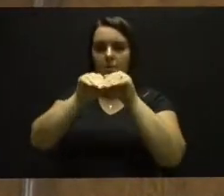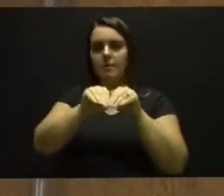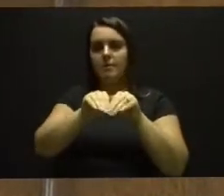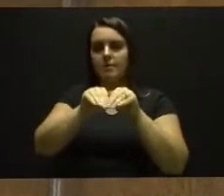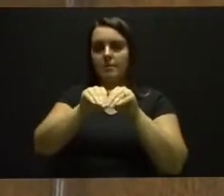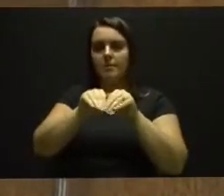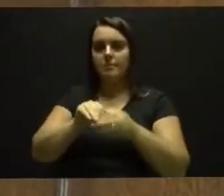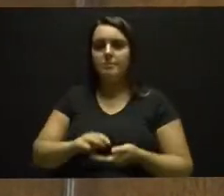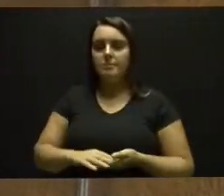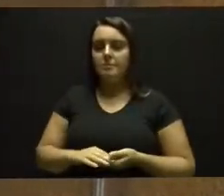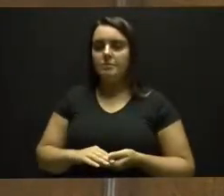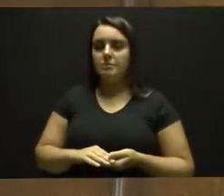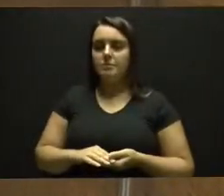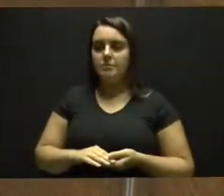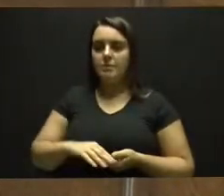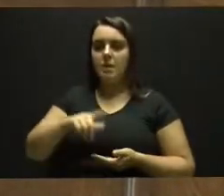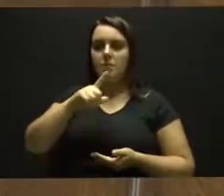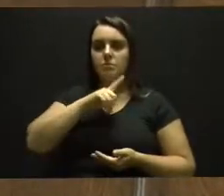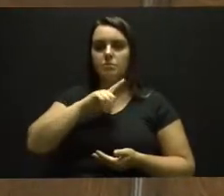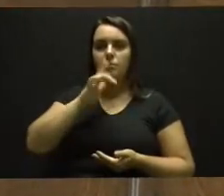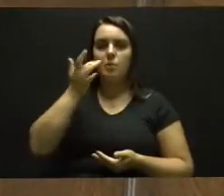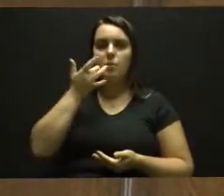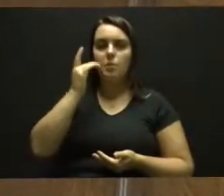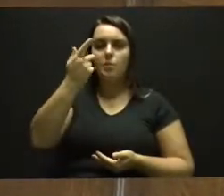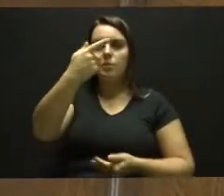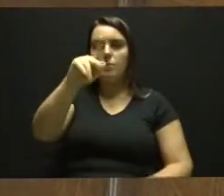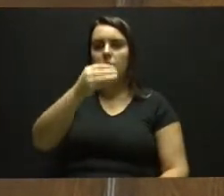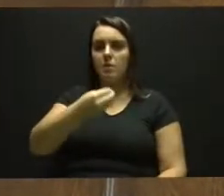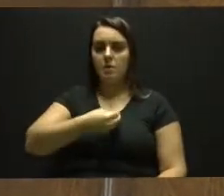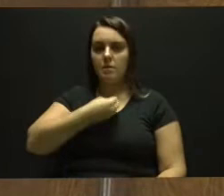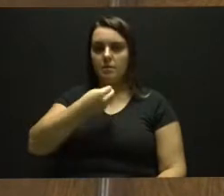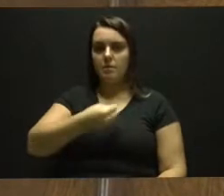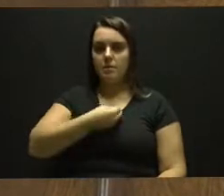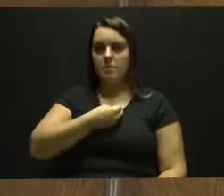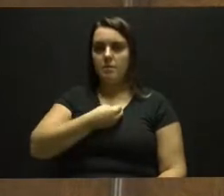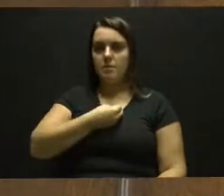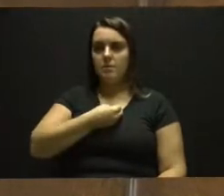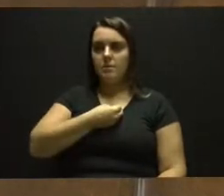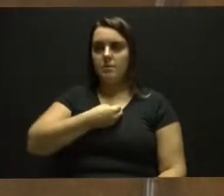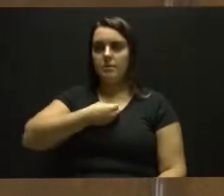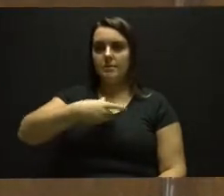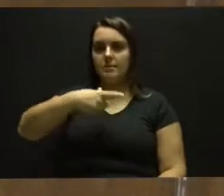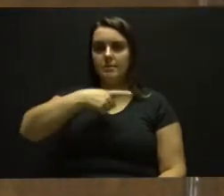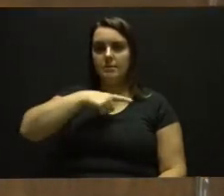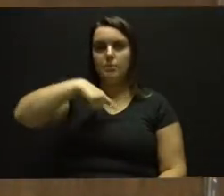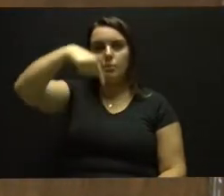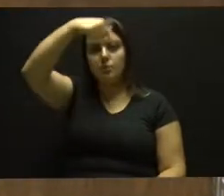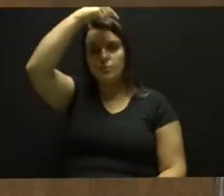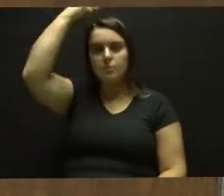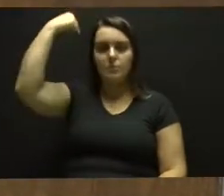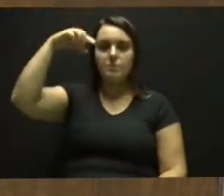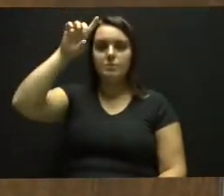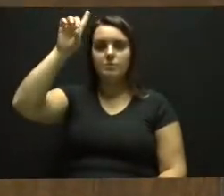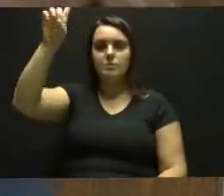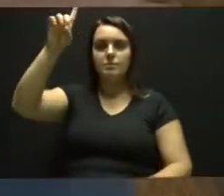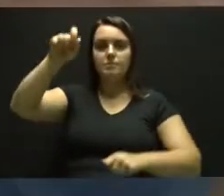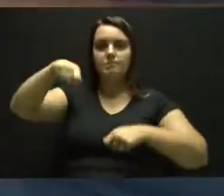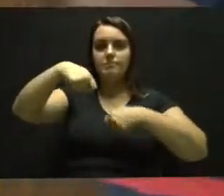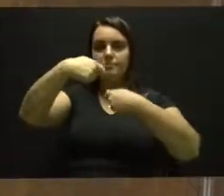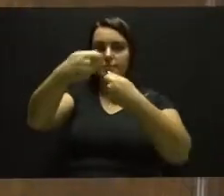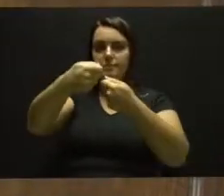e tem na sua vida o santo que deus lhe deu muito obrigado